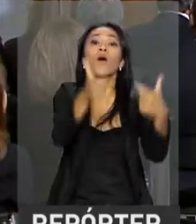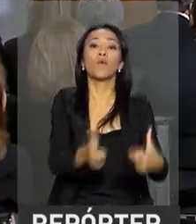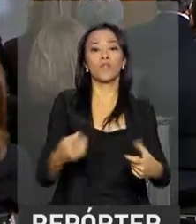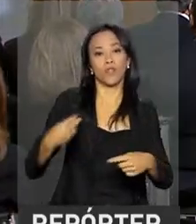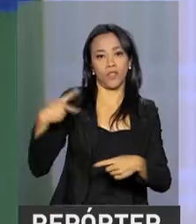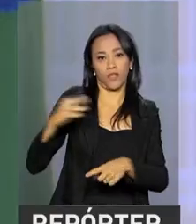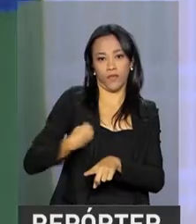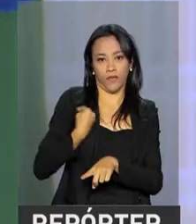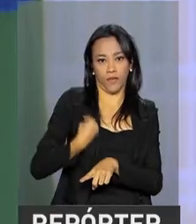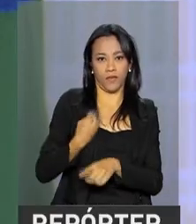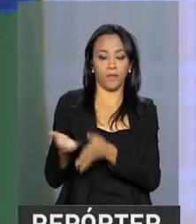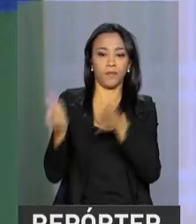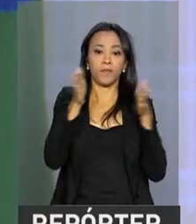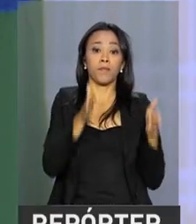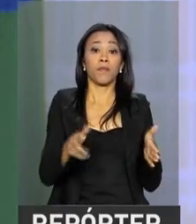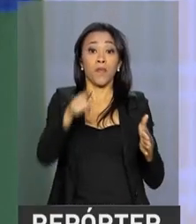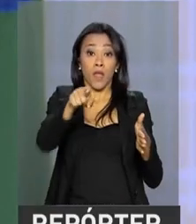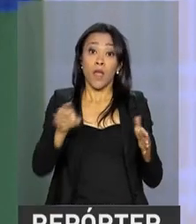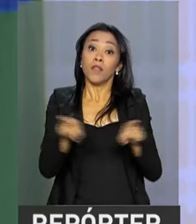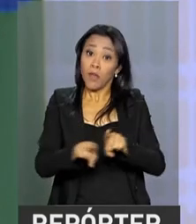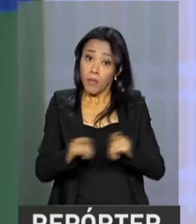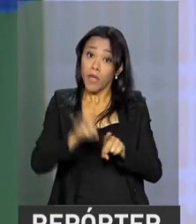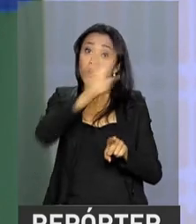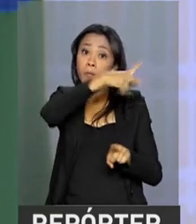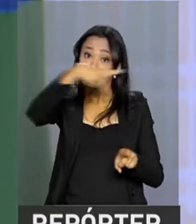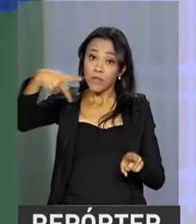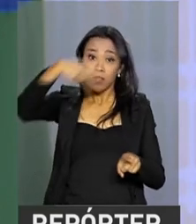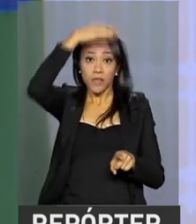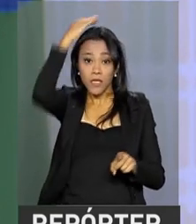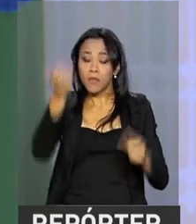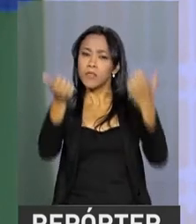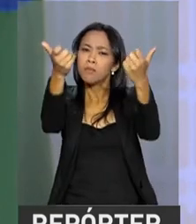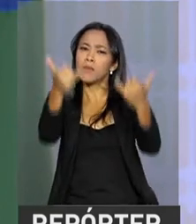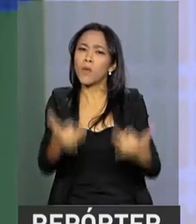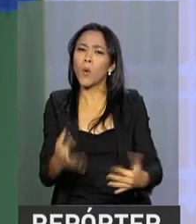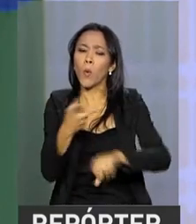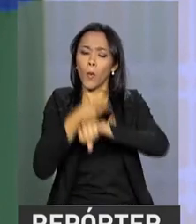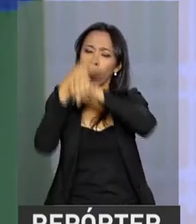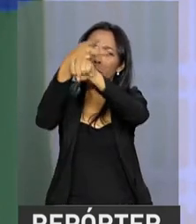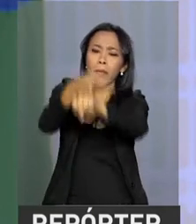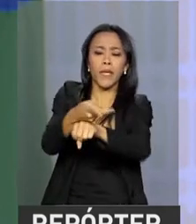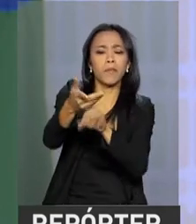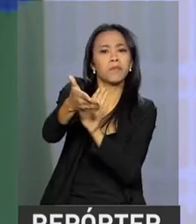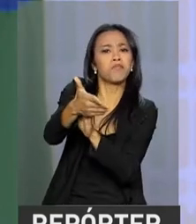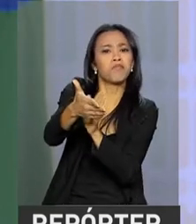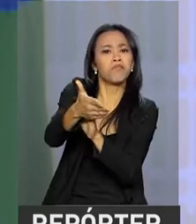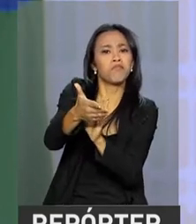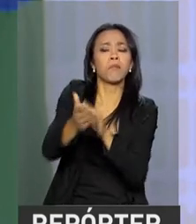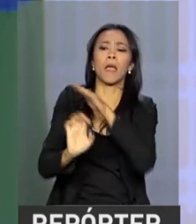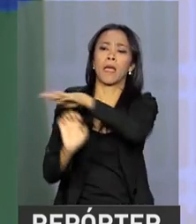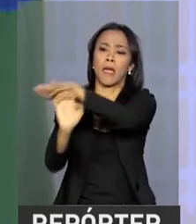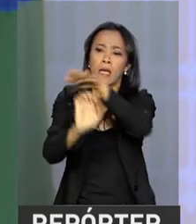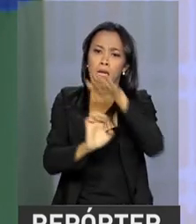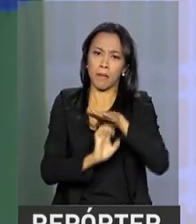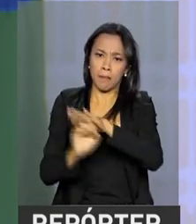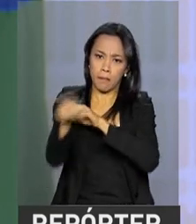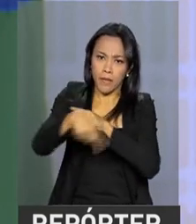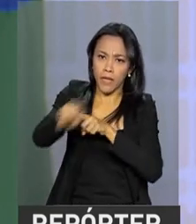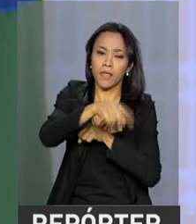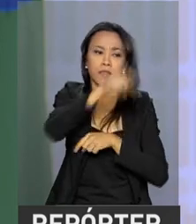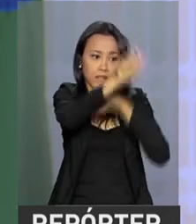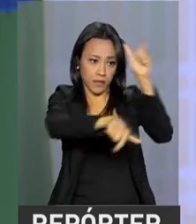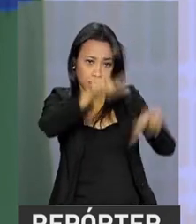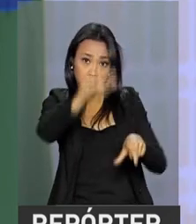presidente michel temer anunciou ainda a criação do prêmio nacional do voluntariado para reconhecer empresas e cidadãos que